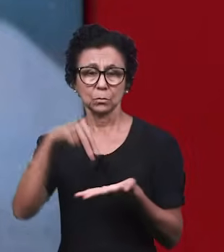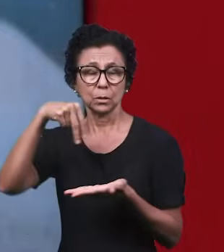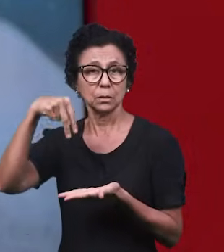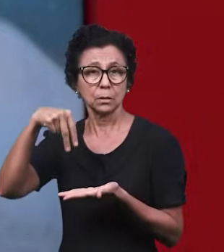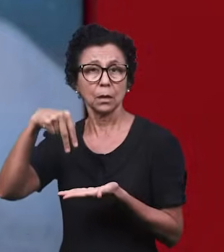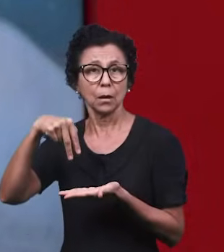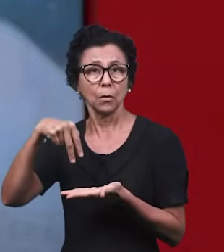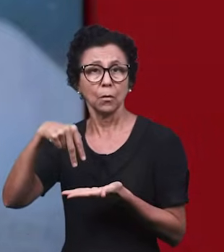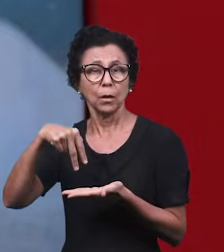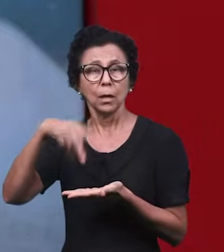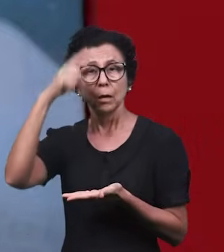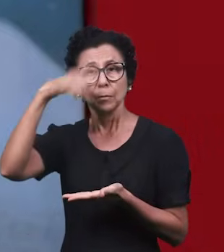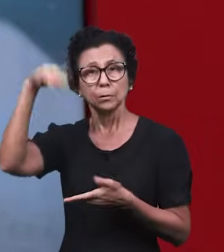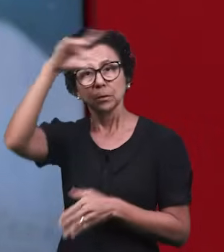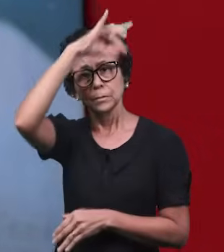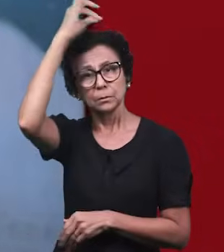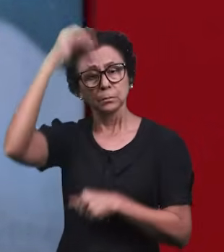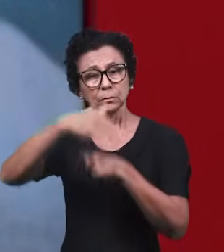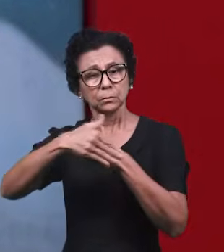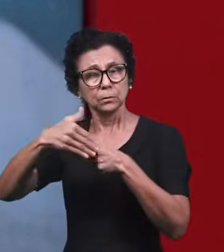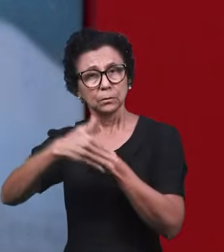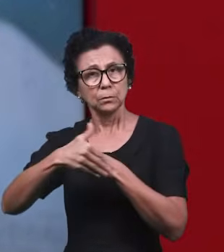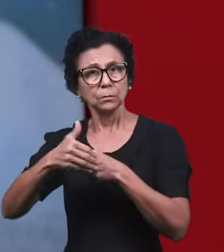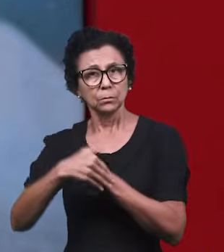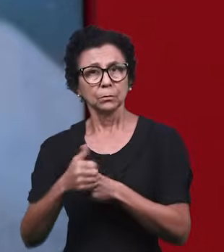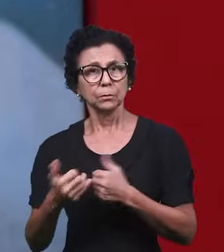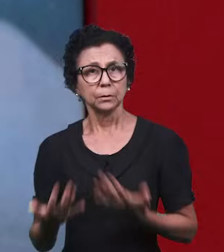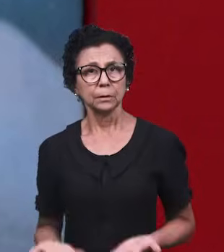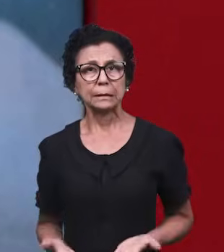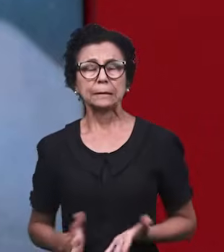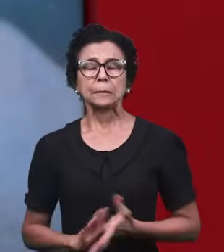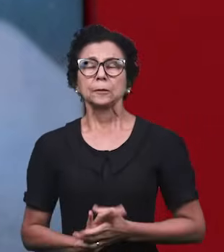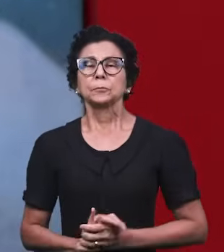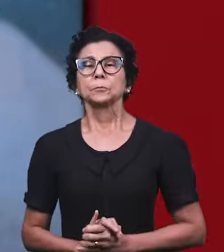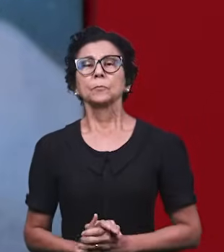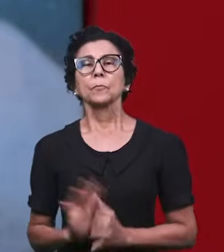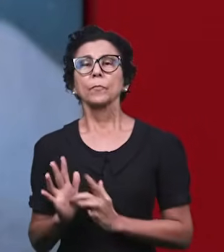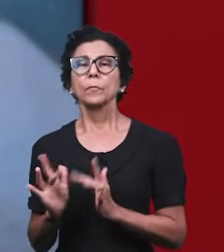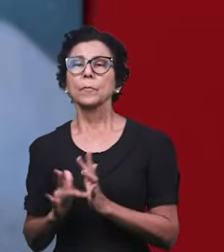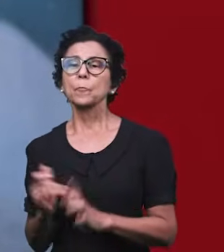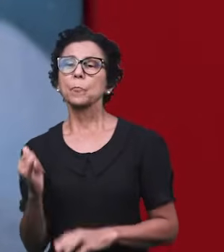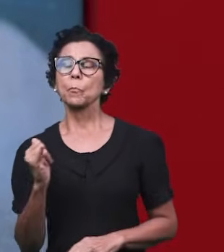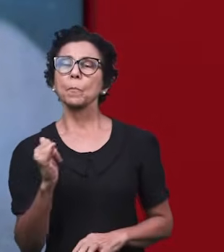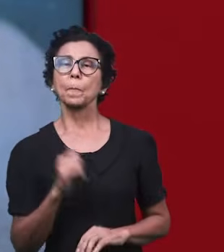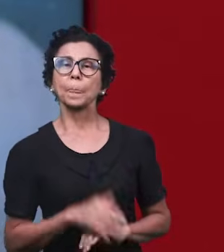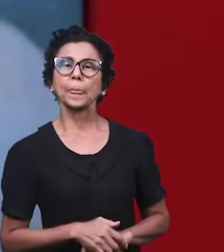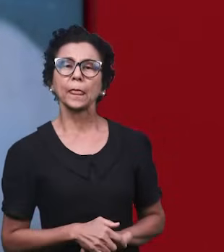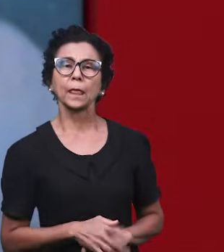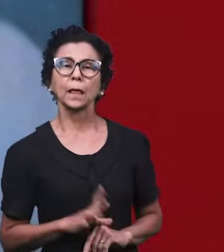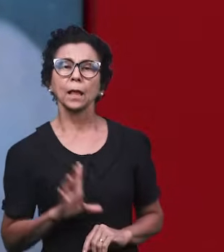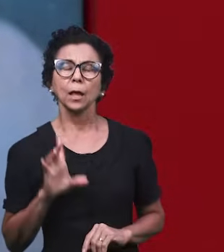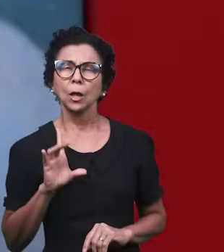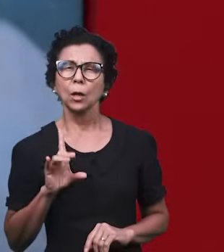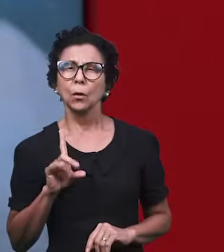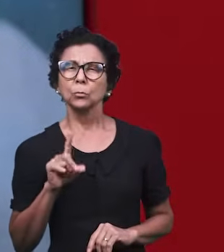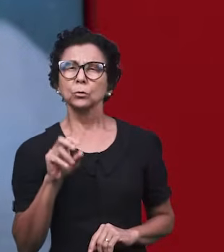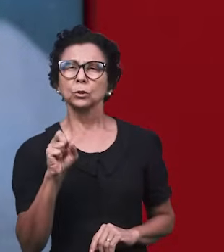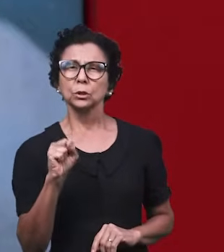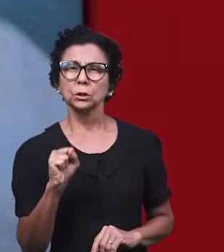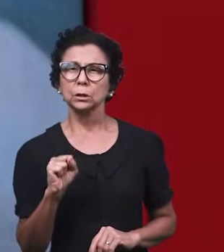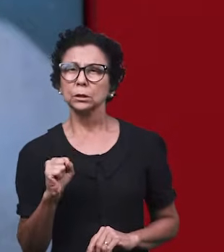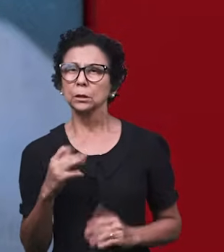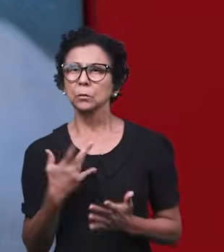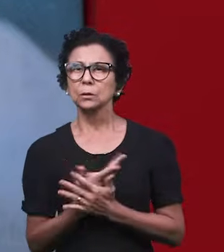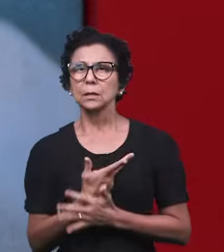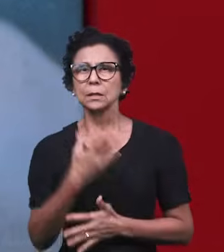bênção da comunhão com o Espírito Santo. Então a palavra, o próprio Senhor Jesus falando, ele disse assim: mas quando vier aquele Espírito de verdade, ou